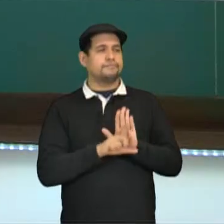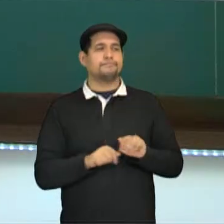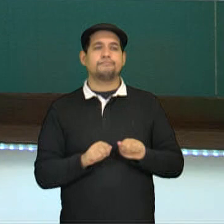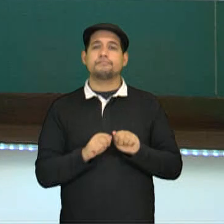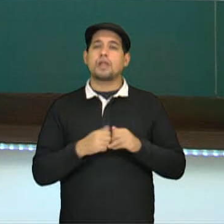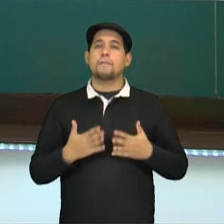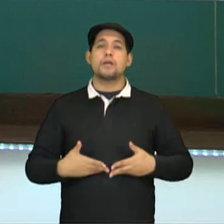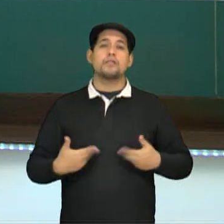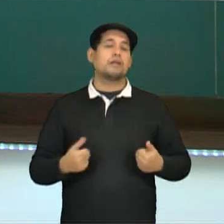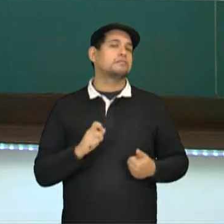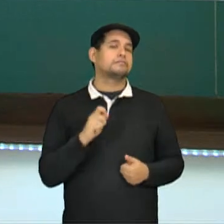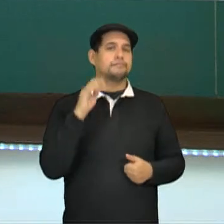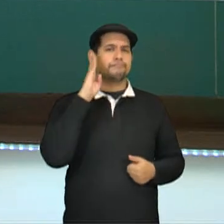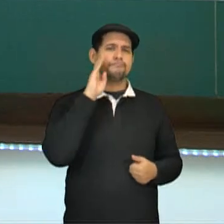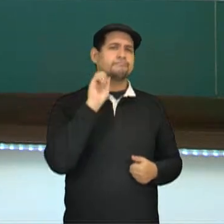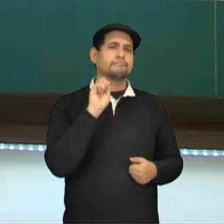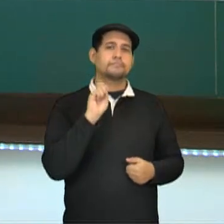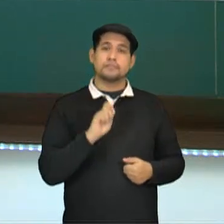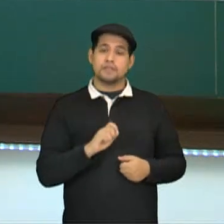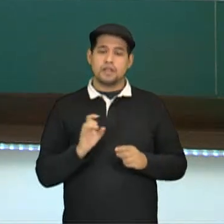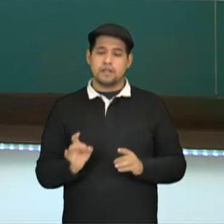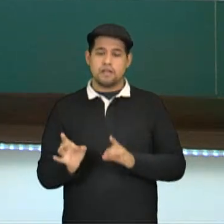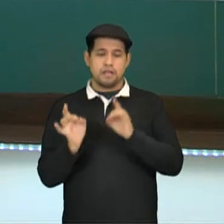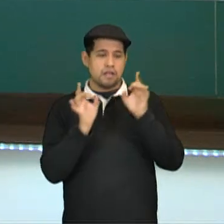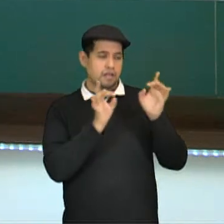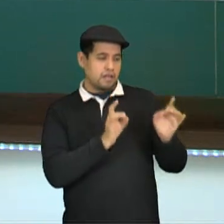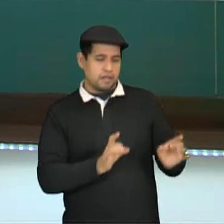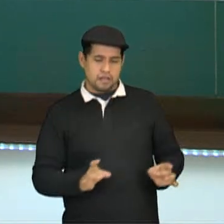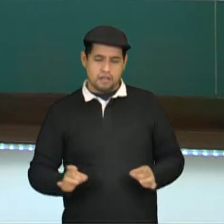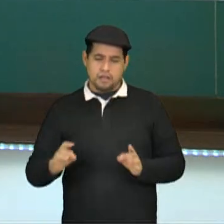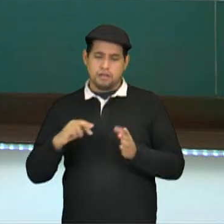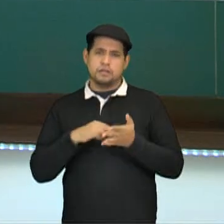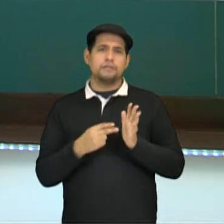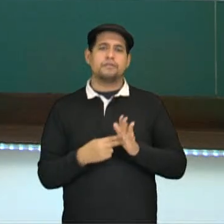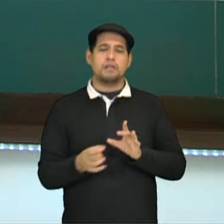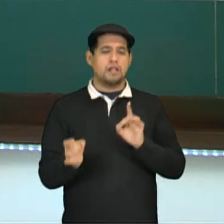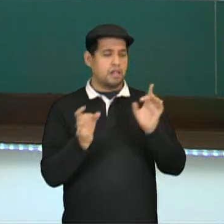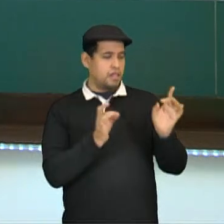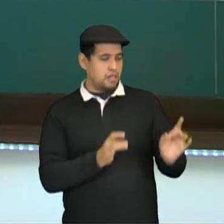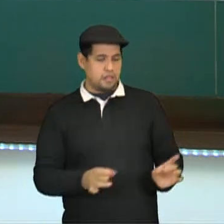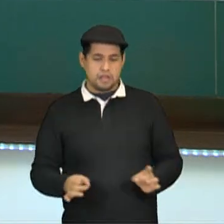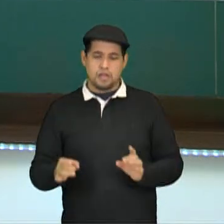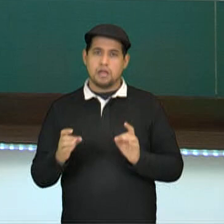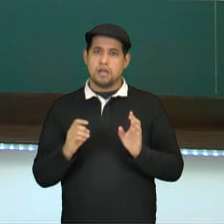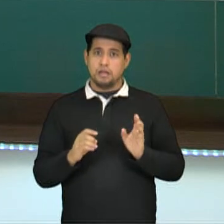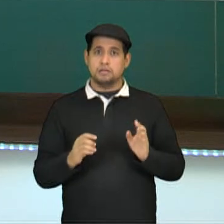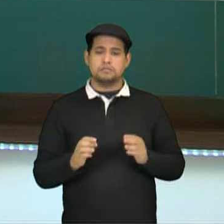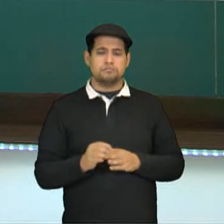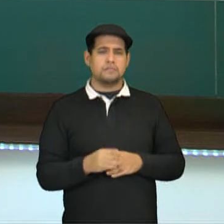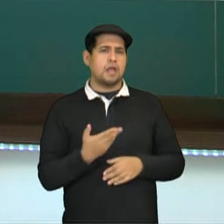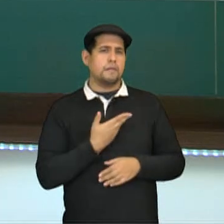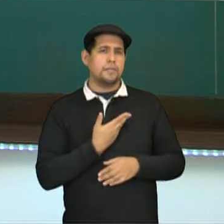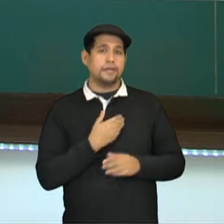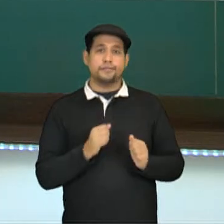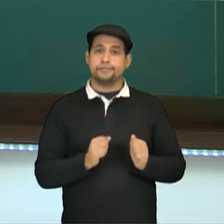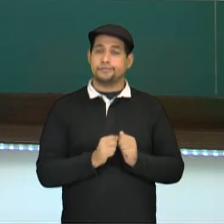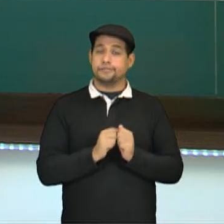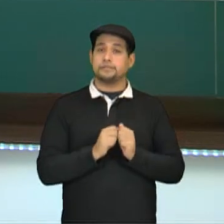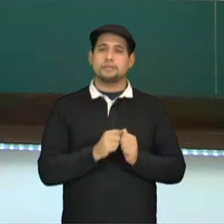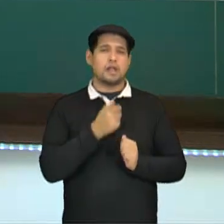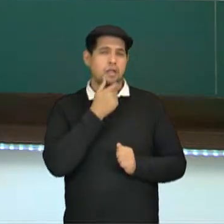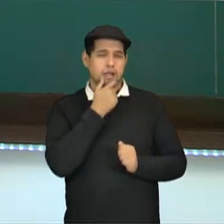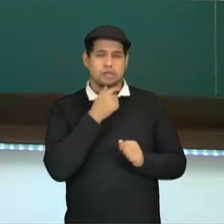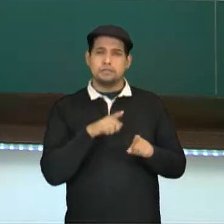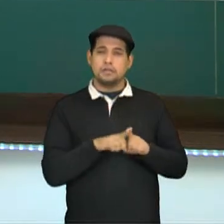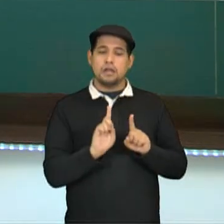favoreceram principalmente o comércio. Isso é o comércio entre nações amigas, a Inglaterra.